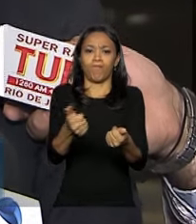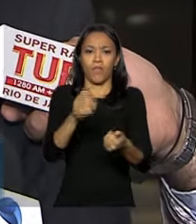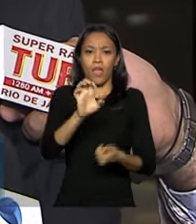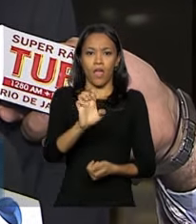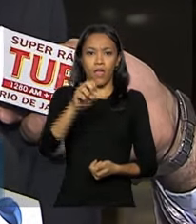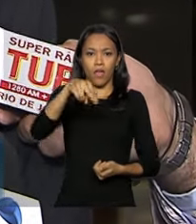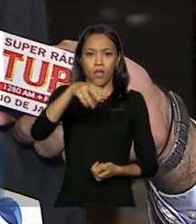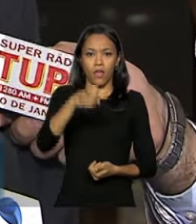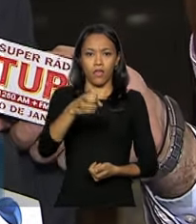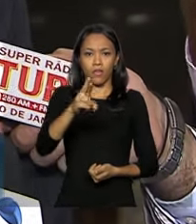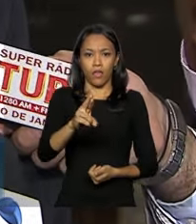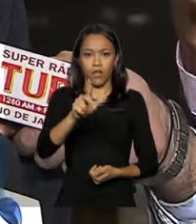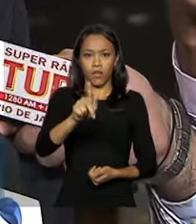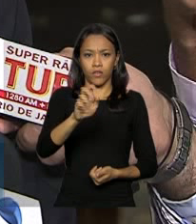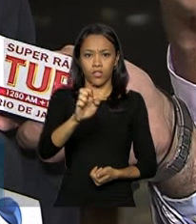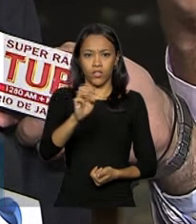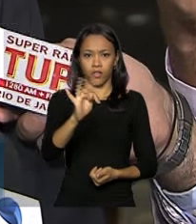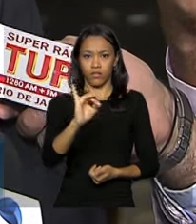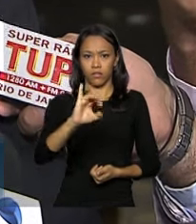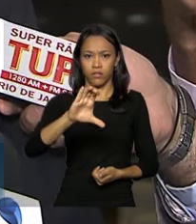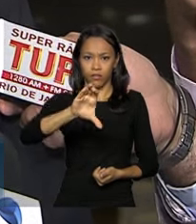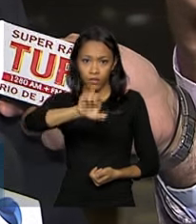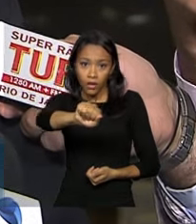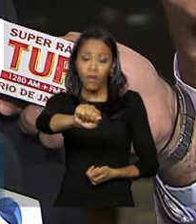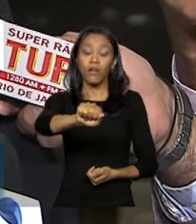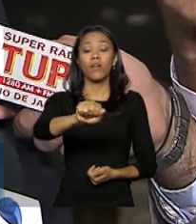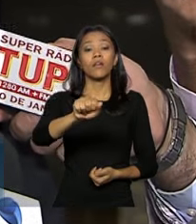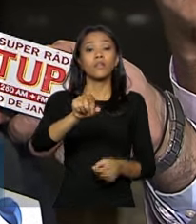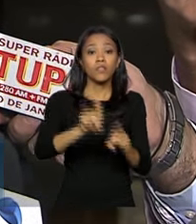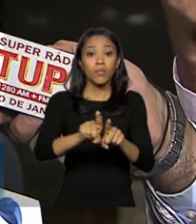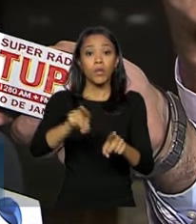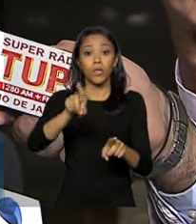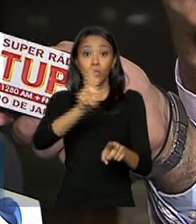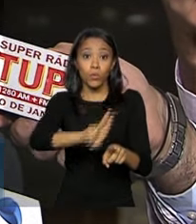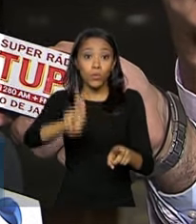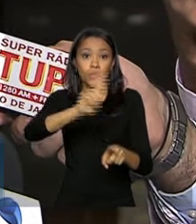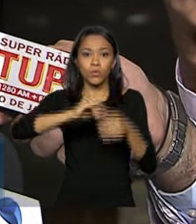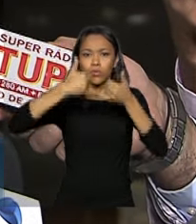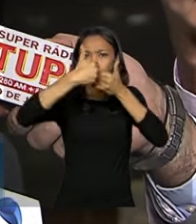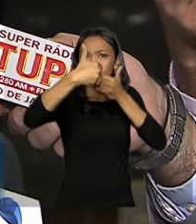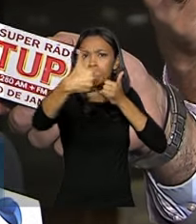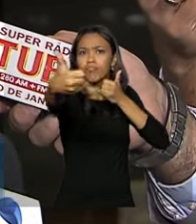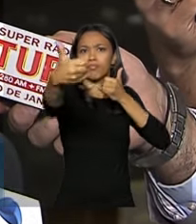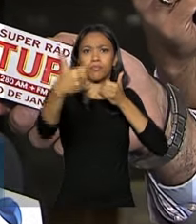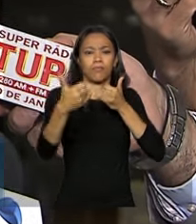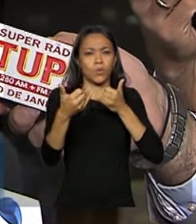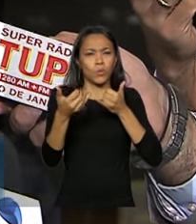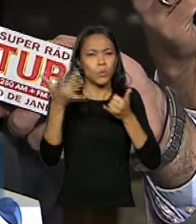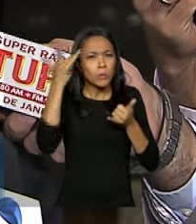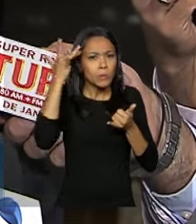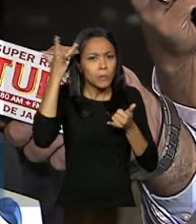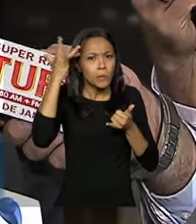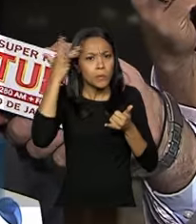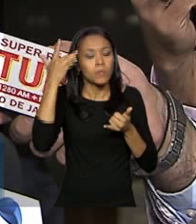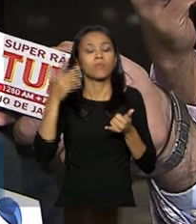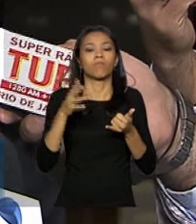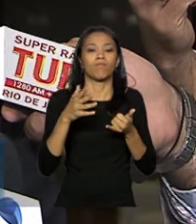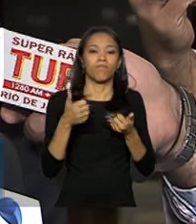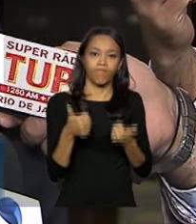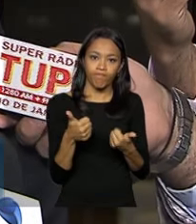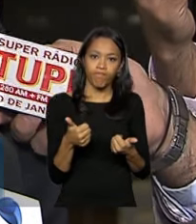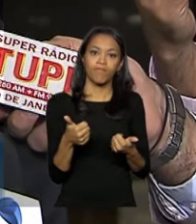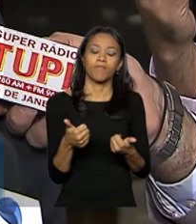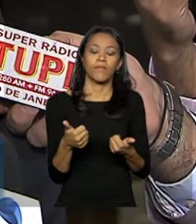sobretudo considerando as redes inteligentes e sistemas de transmissão de maior eficiência. Então,